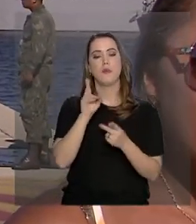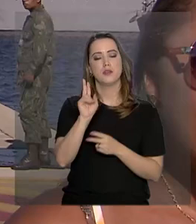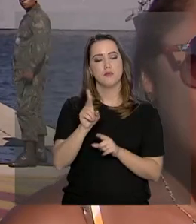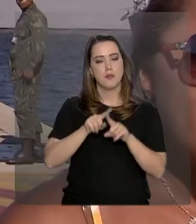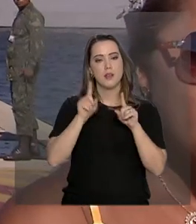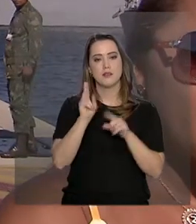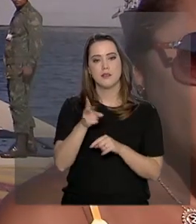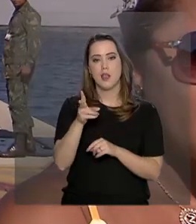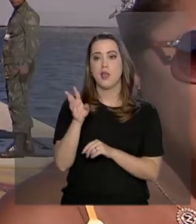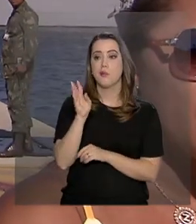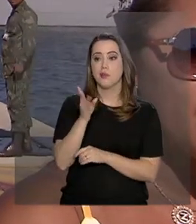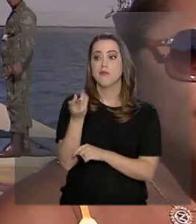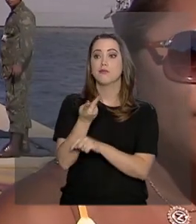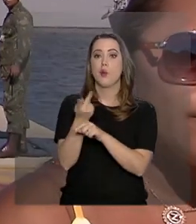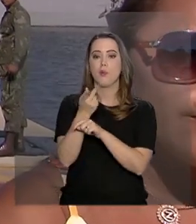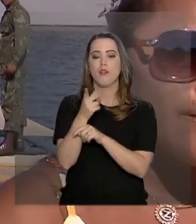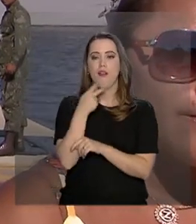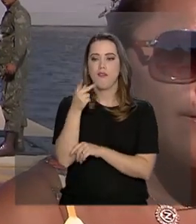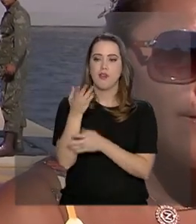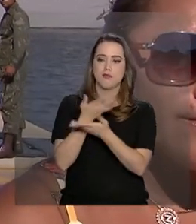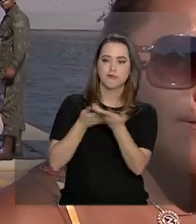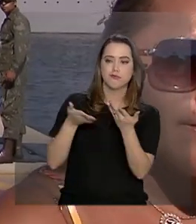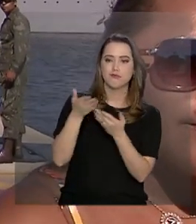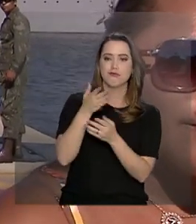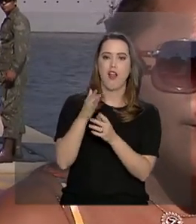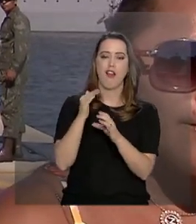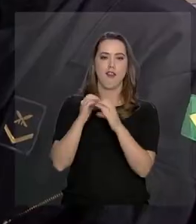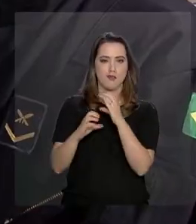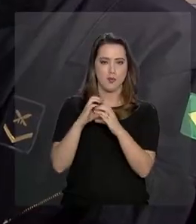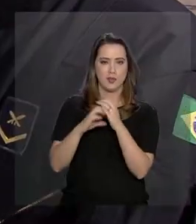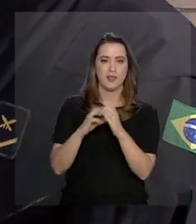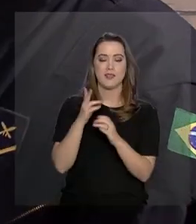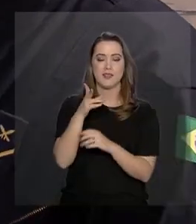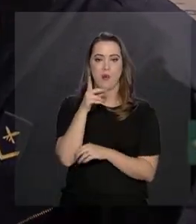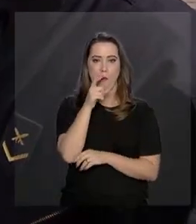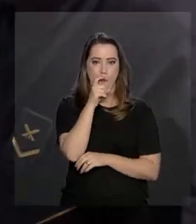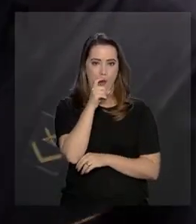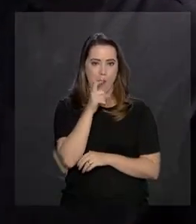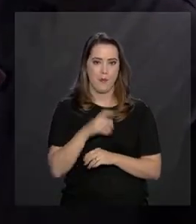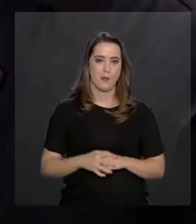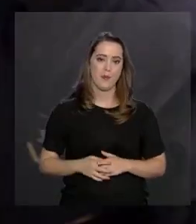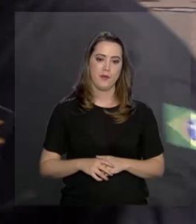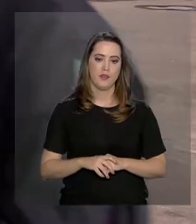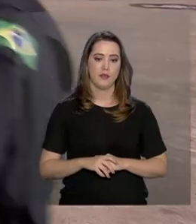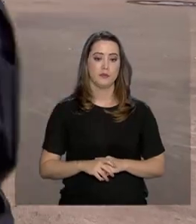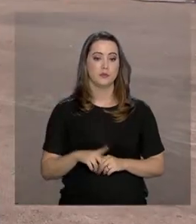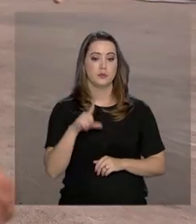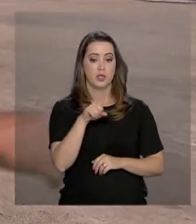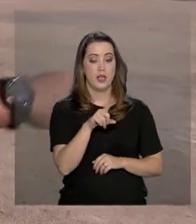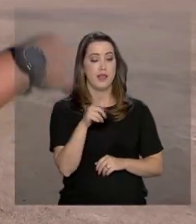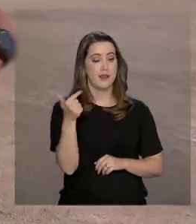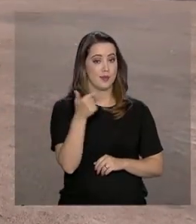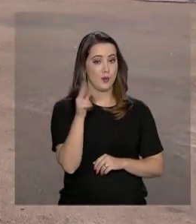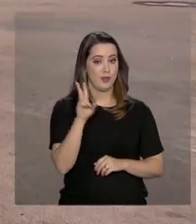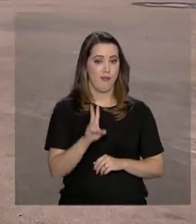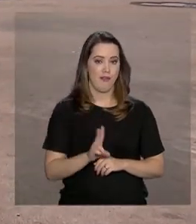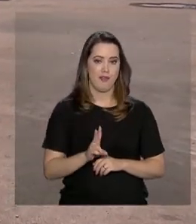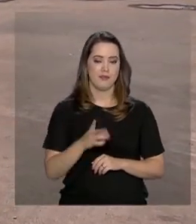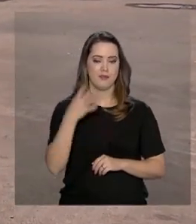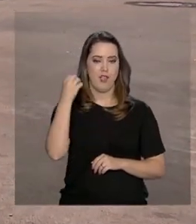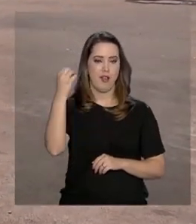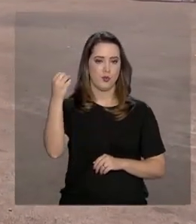sempre vou tentar estar falando com ele, entrando em contato para matar essa saudade, né? O suboficial Manfu vai pela 2ª vez ao